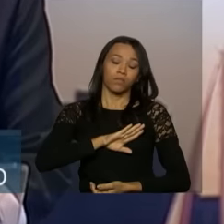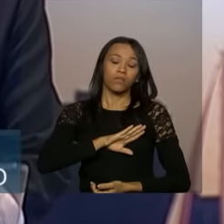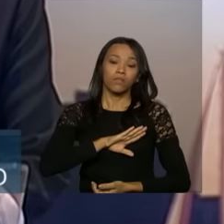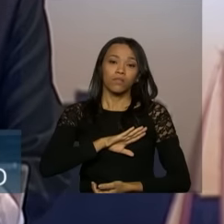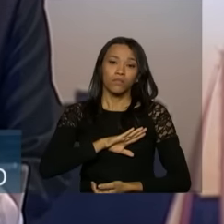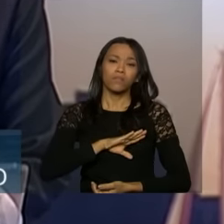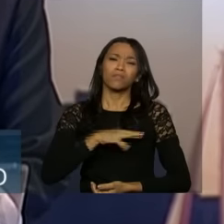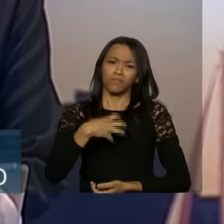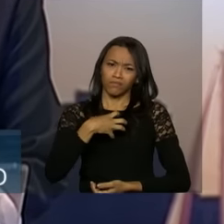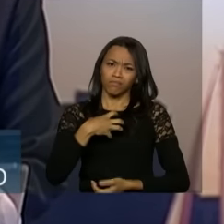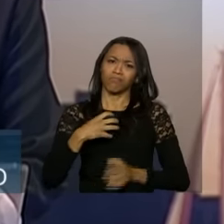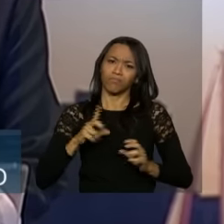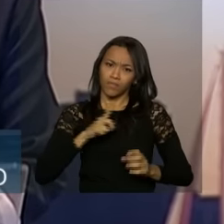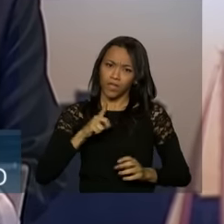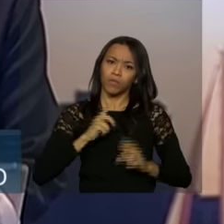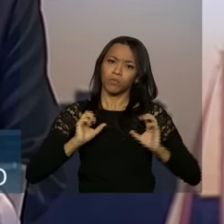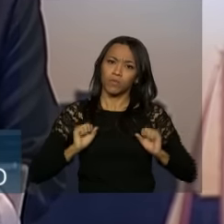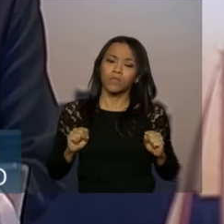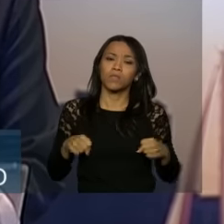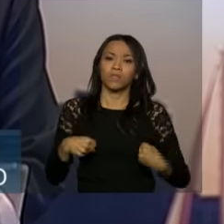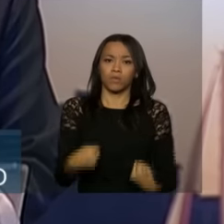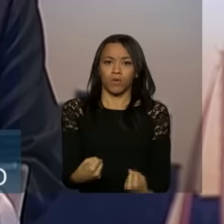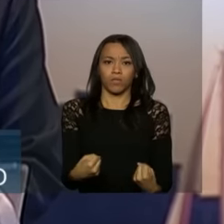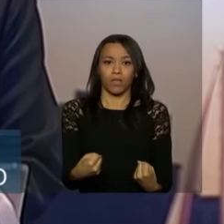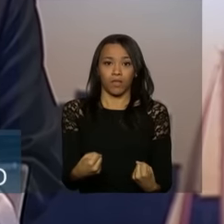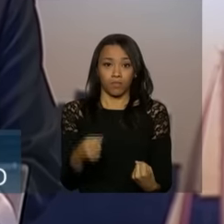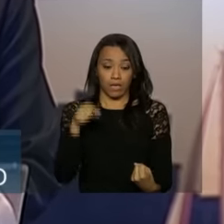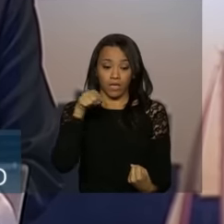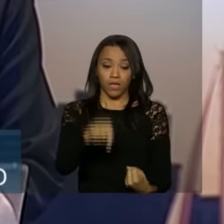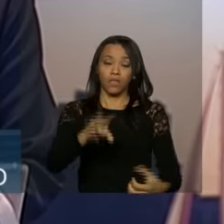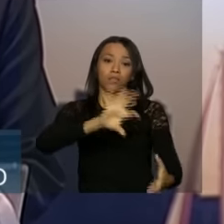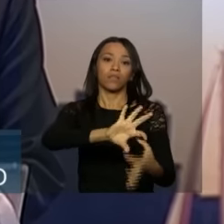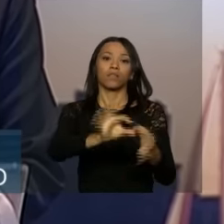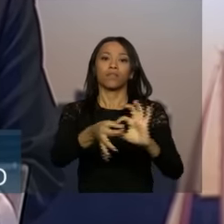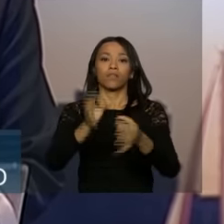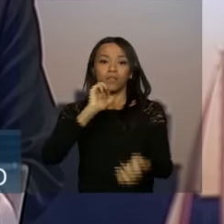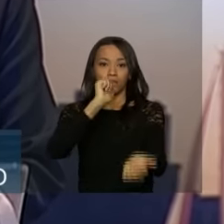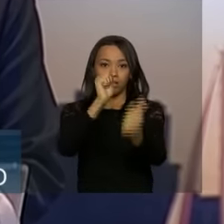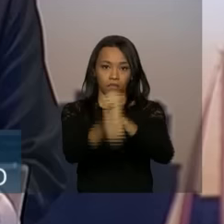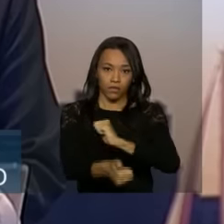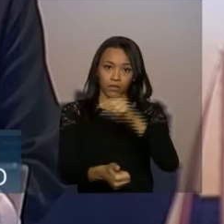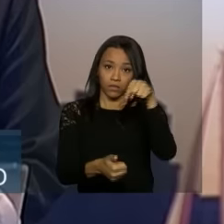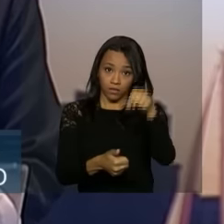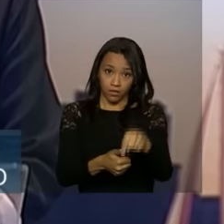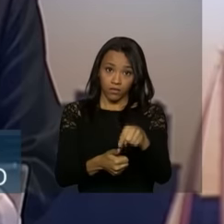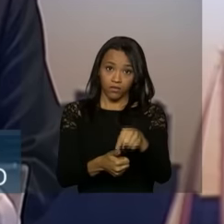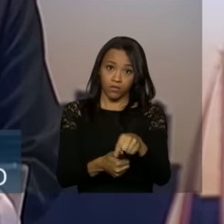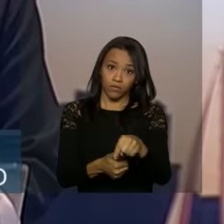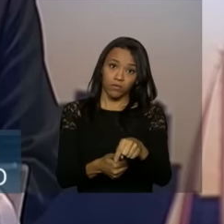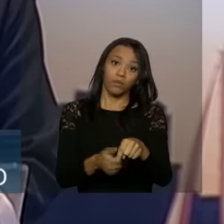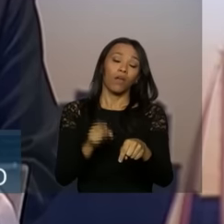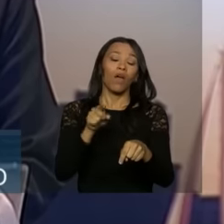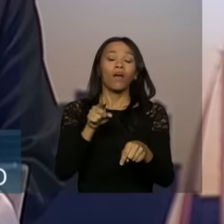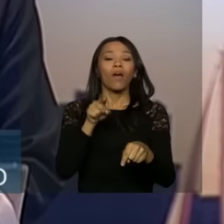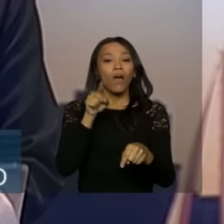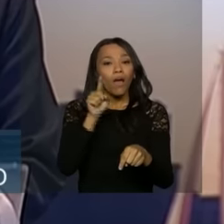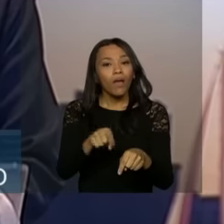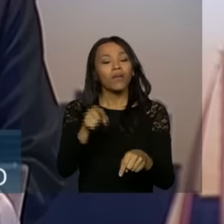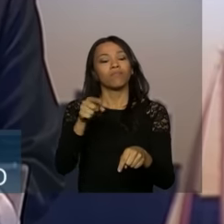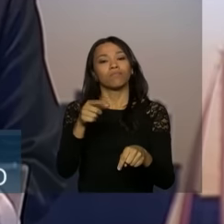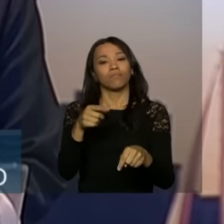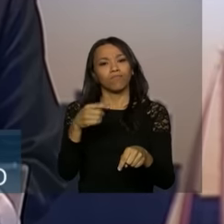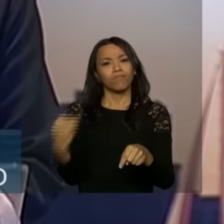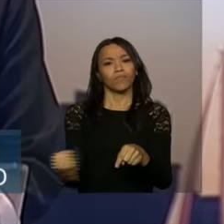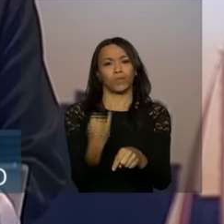temos nos esforçado para fazer com que esses Jogos Olímpicos sejam extremamente